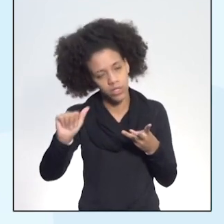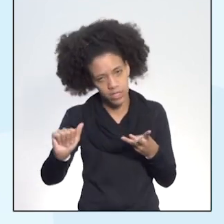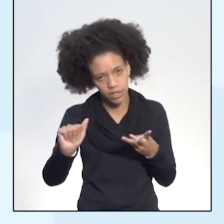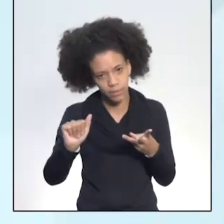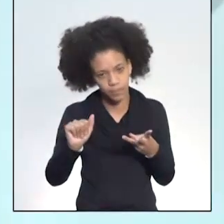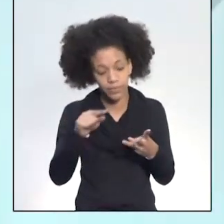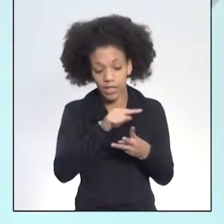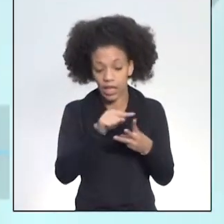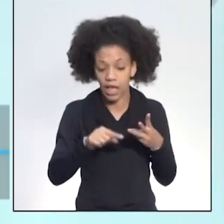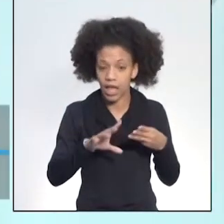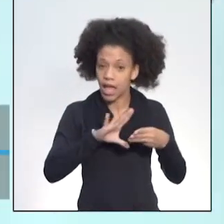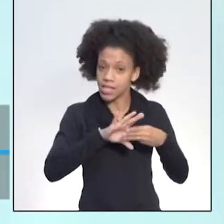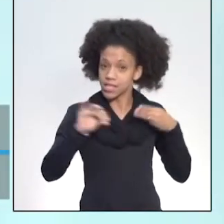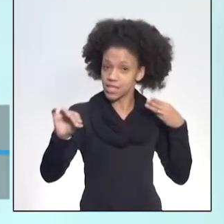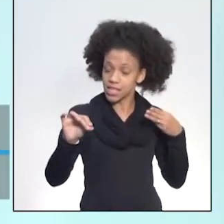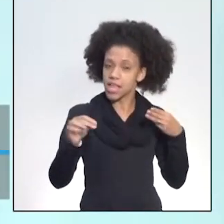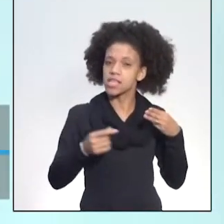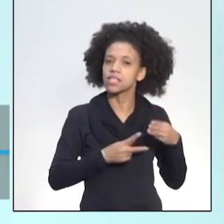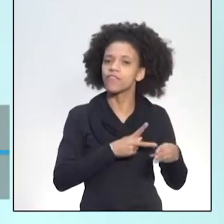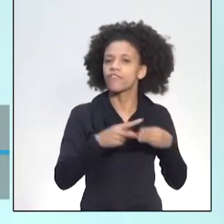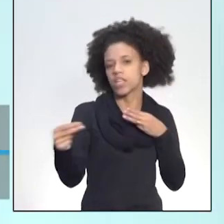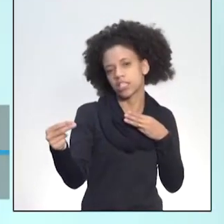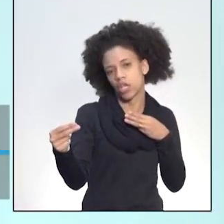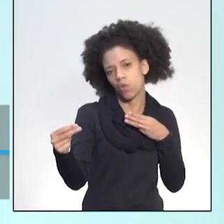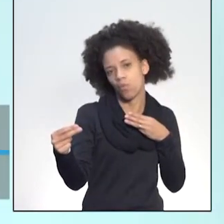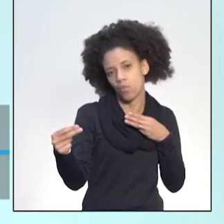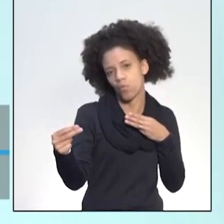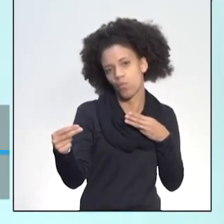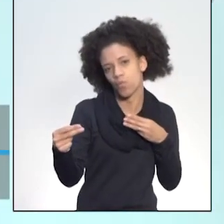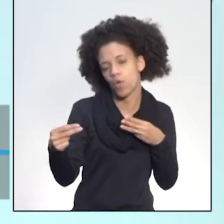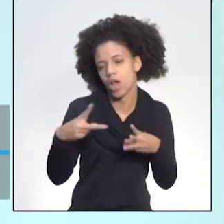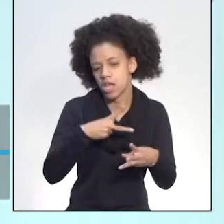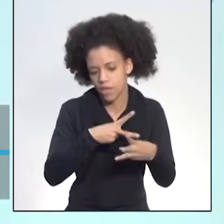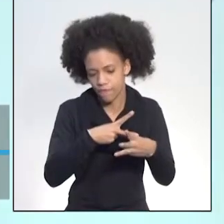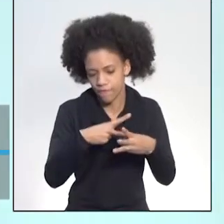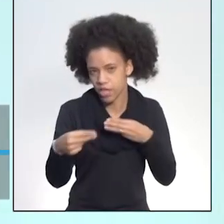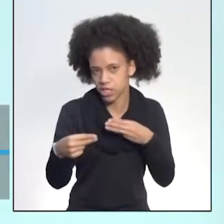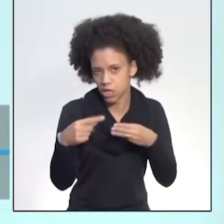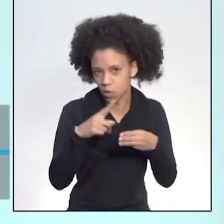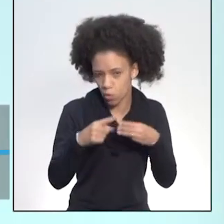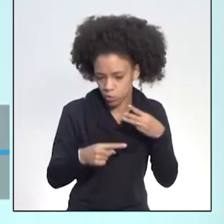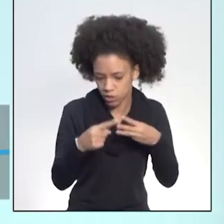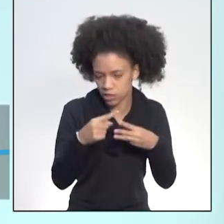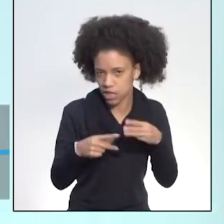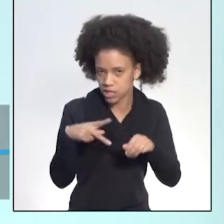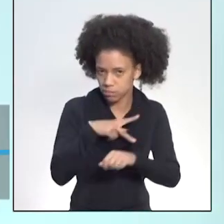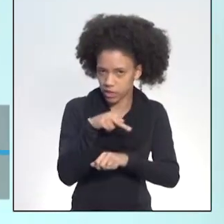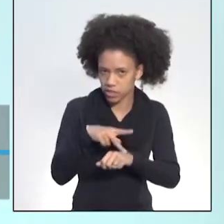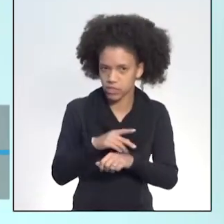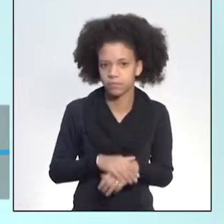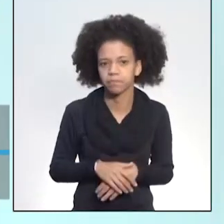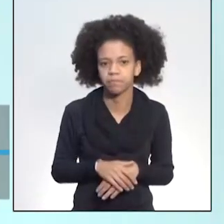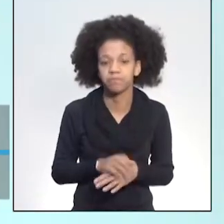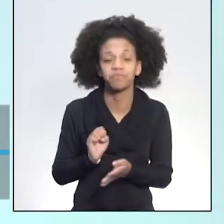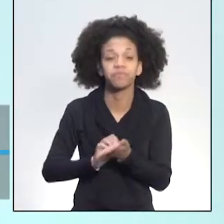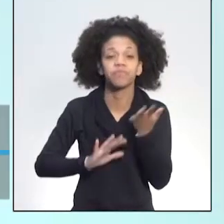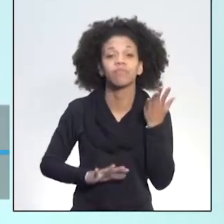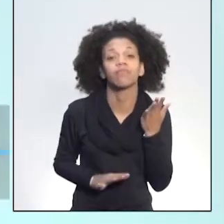a Tríplice Entente. Esses foram os vencedores da guerra, ok?